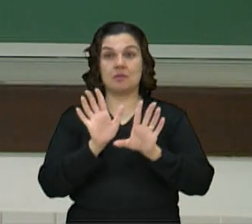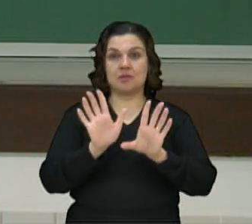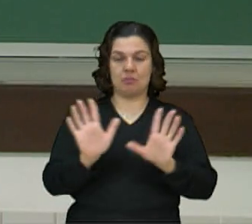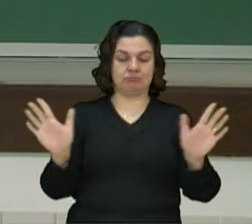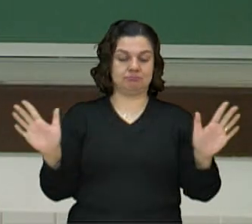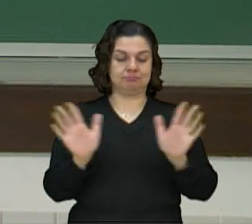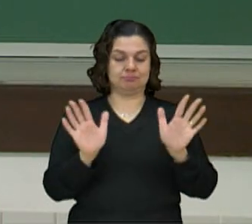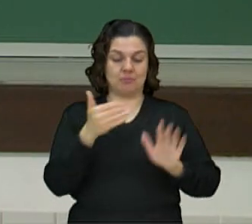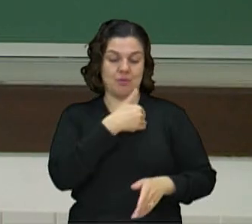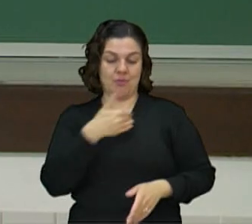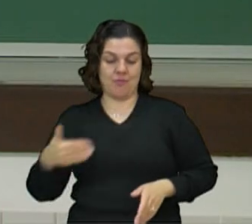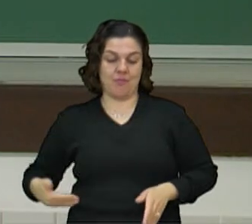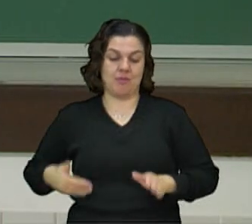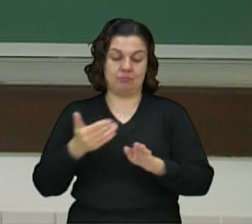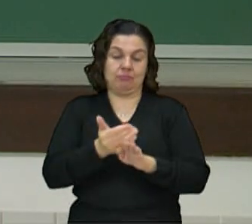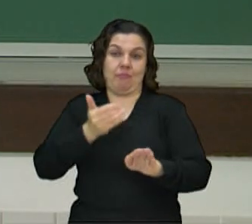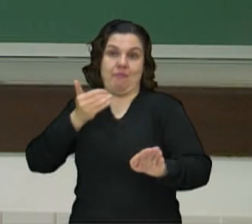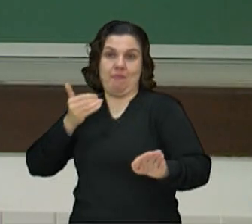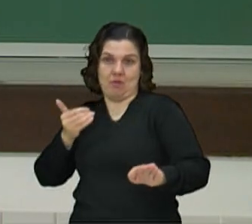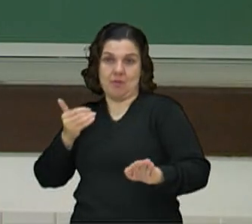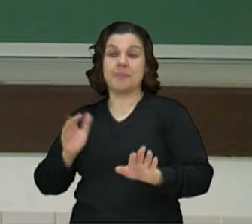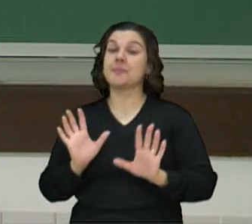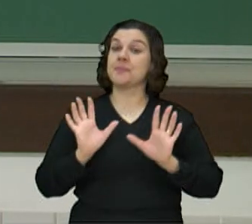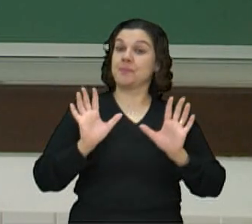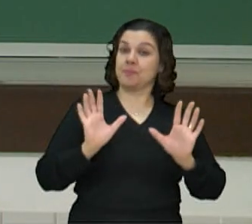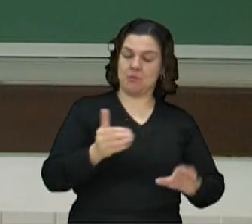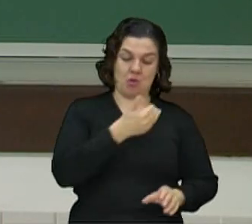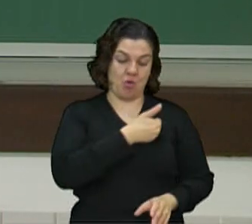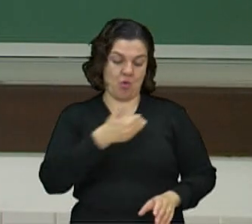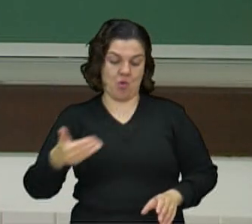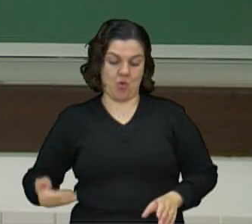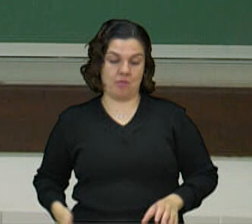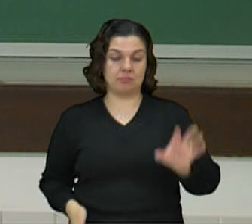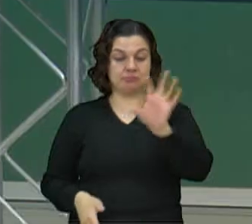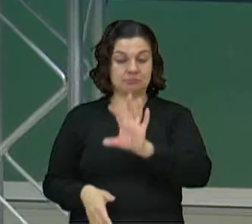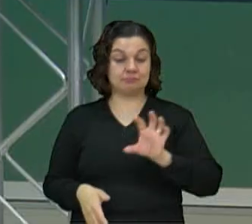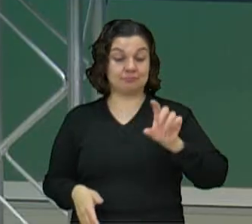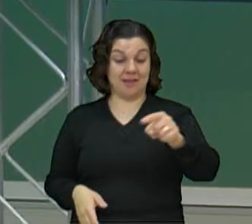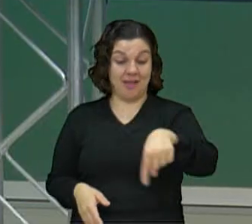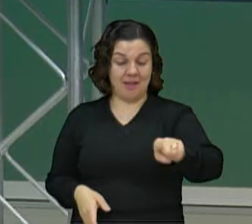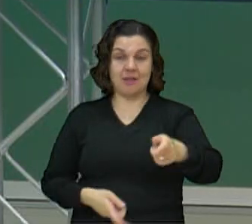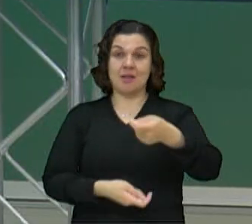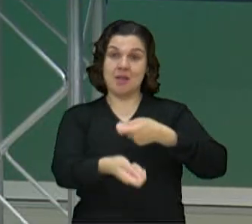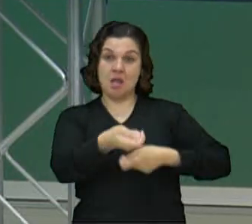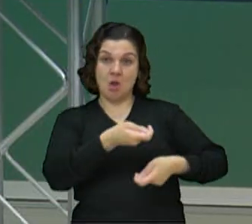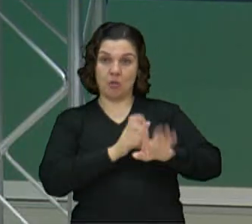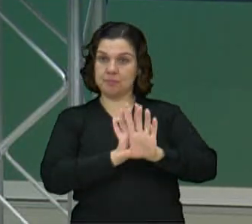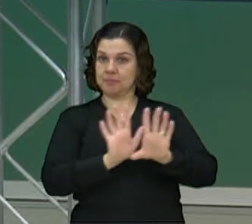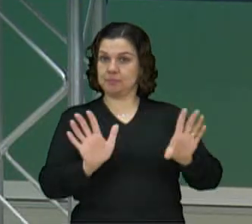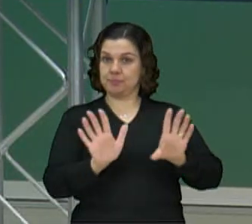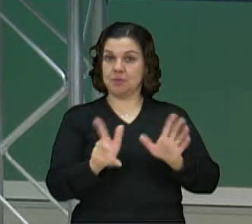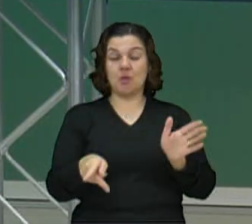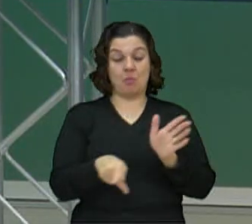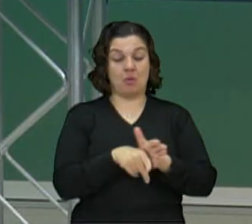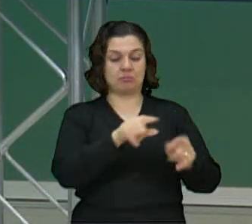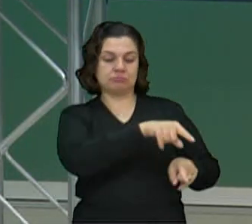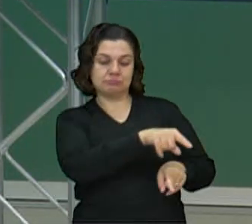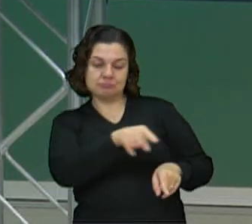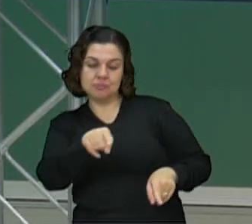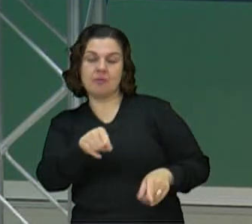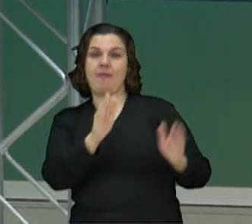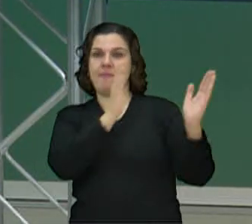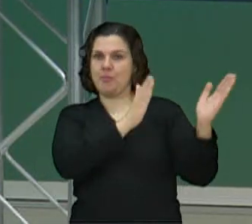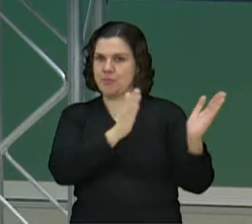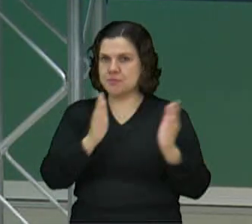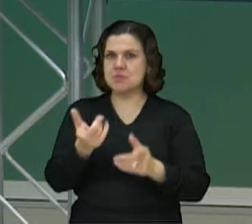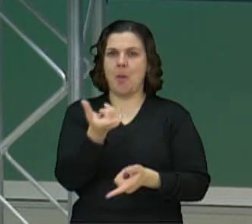sem interferência do governo. Então, o Estado, o governo, não deveria interferir na economia. O próprio mercado regula